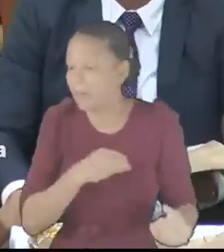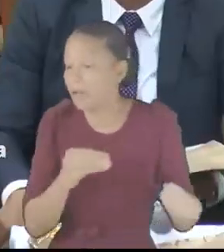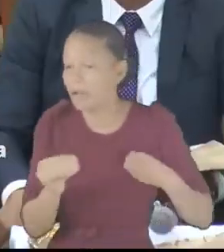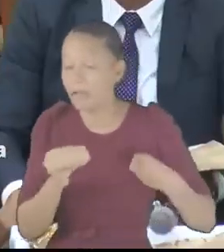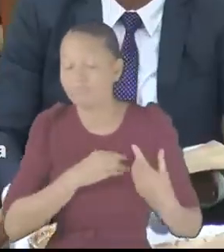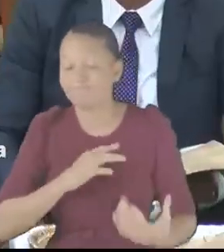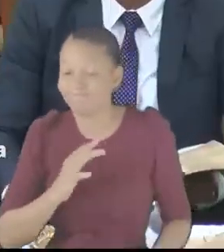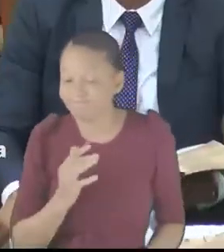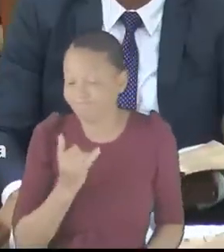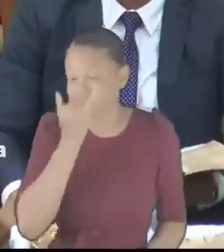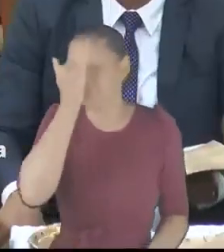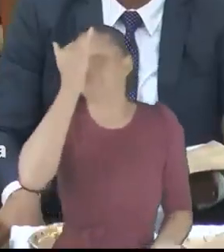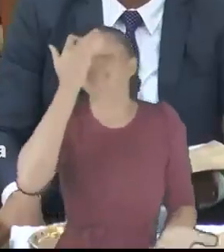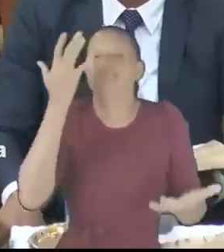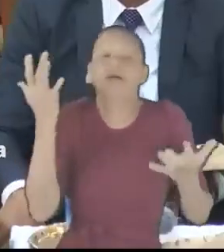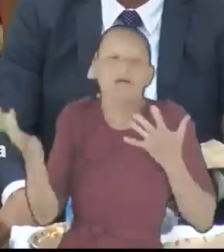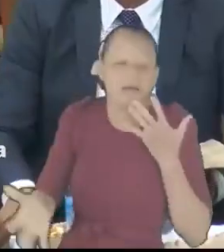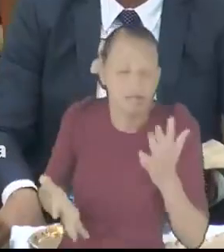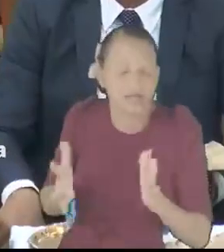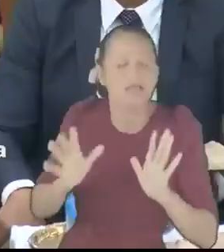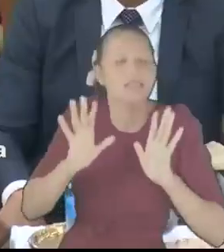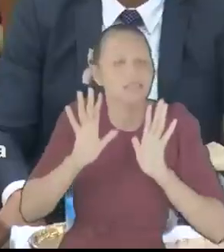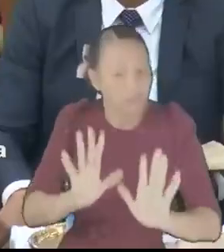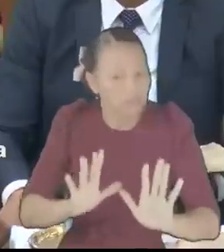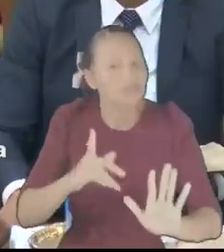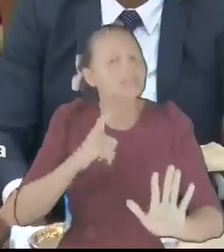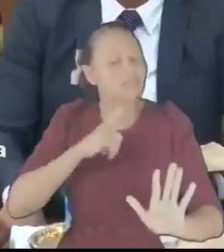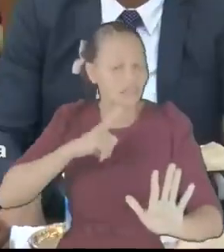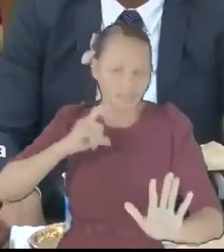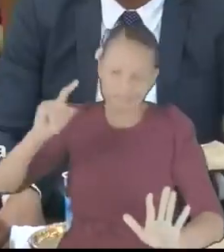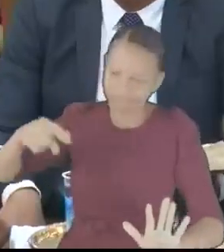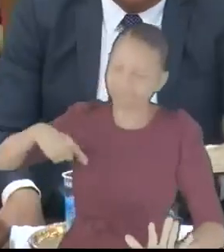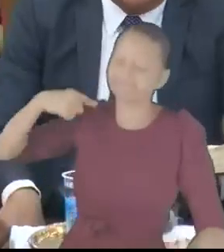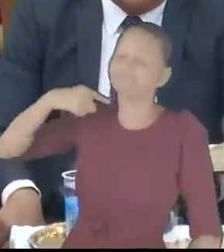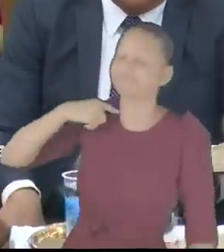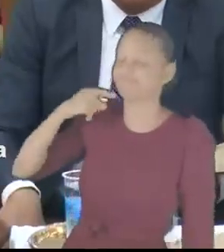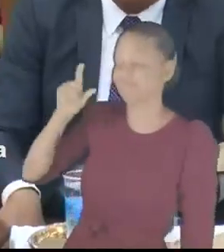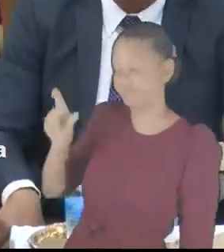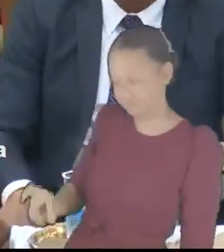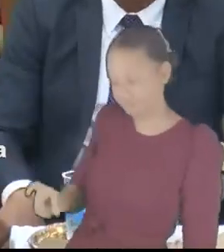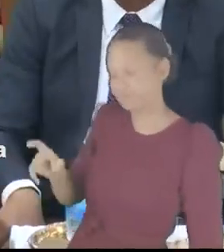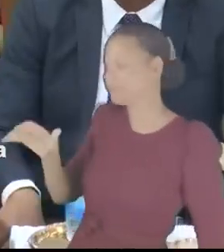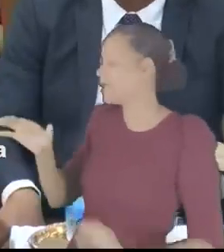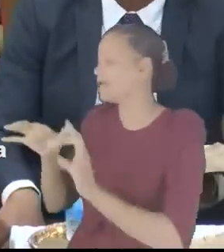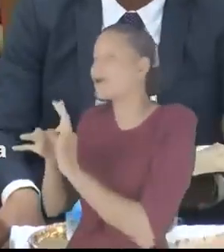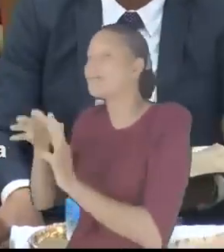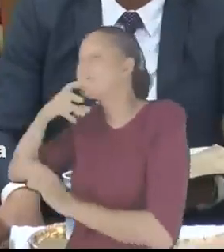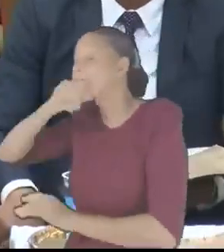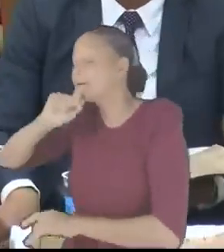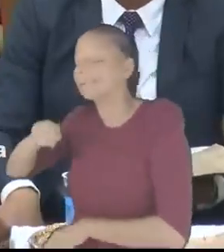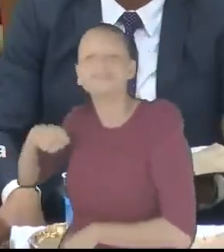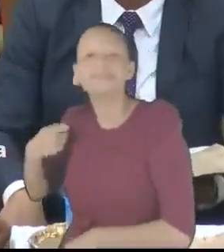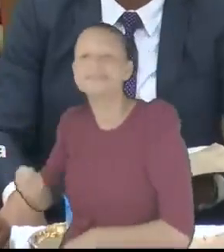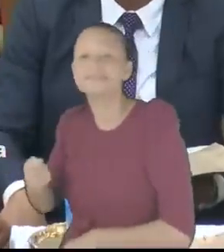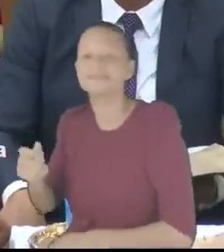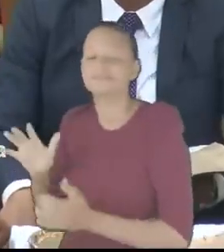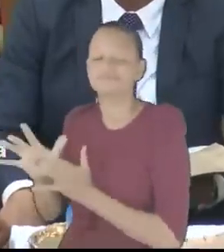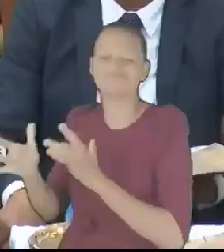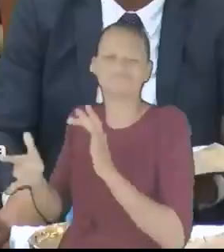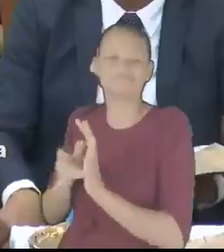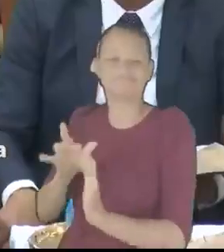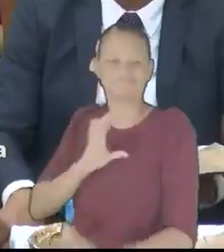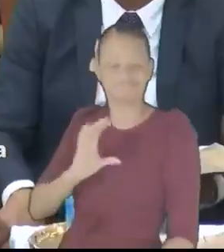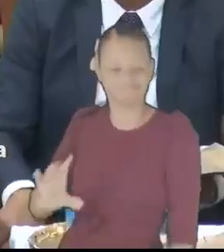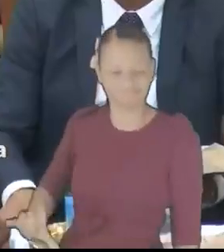se a ovelha se sujar, a Bíblia diz: temos um advogado para com o Pai. Quem é esse advogado?